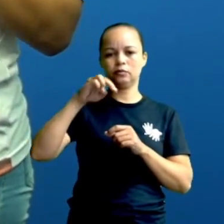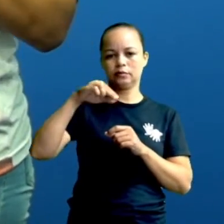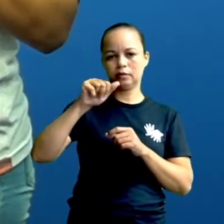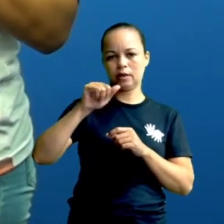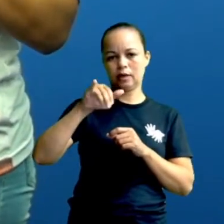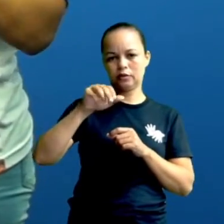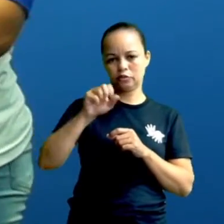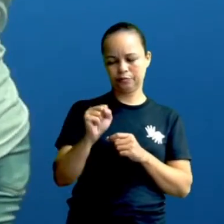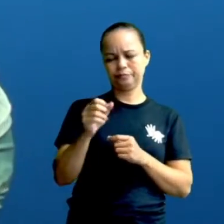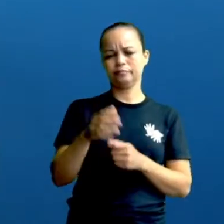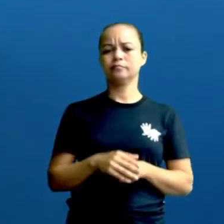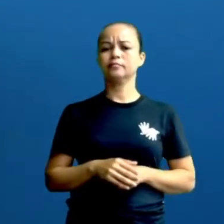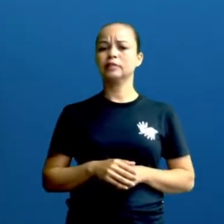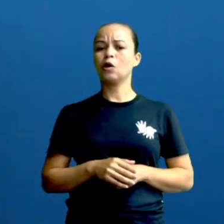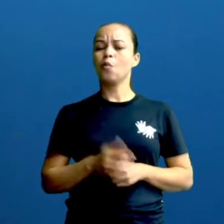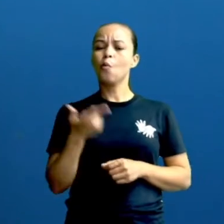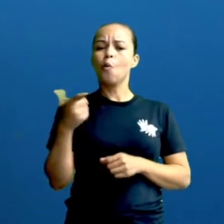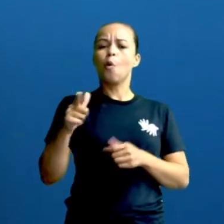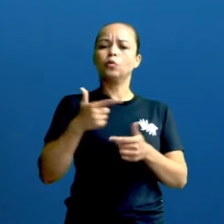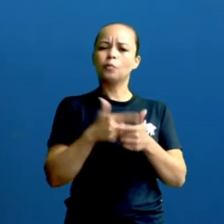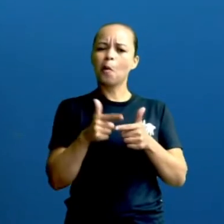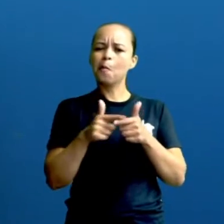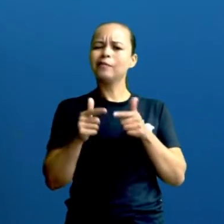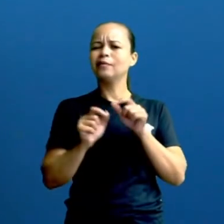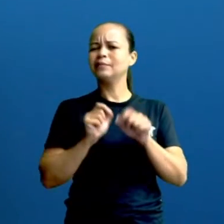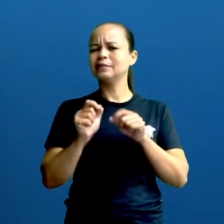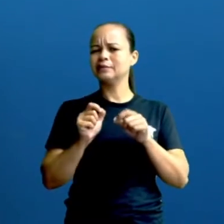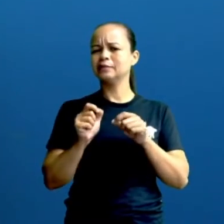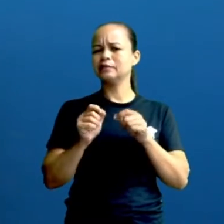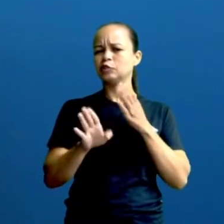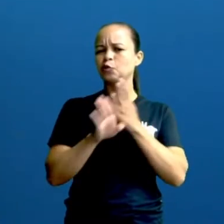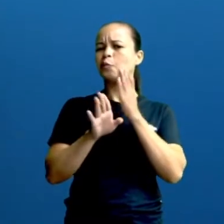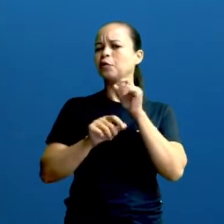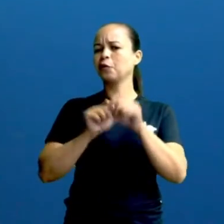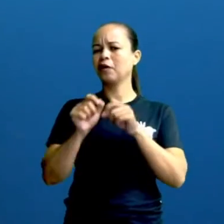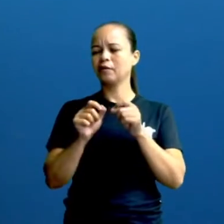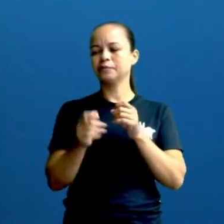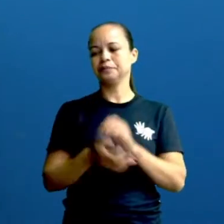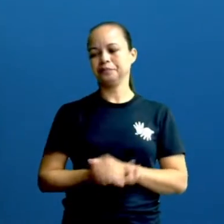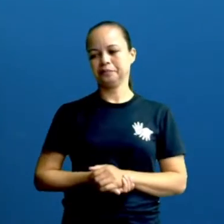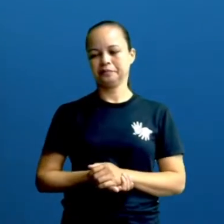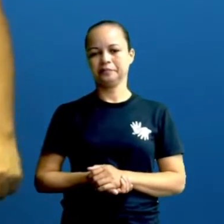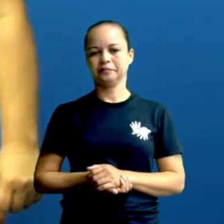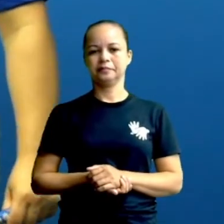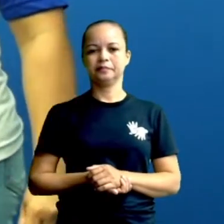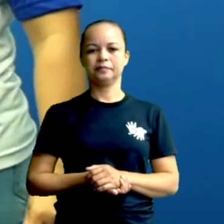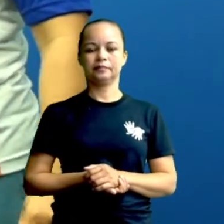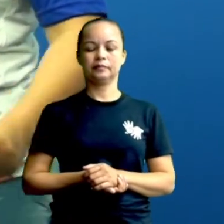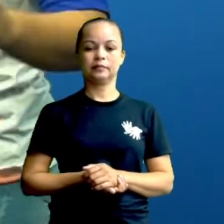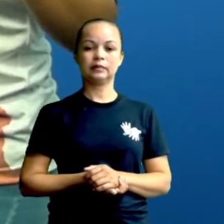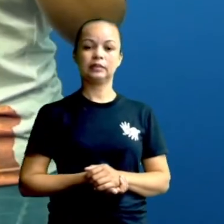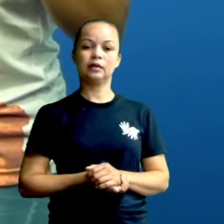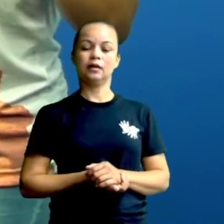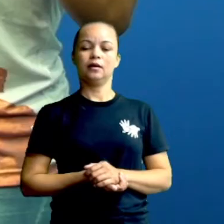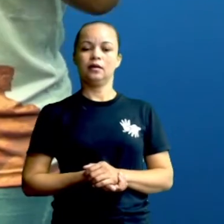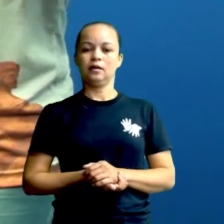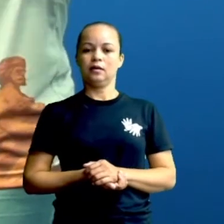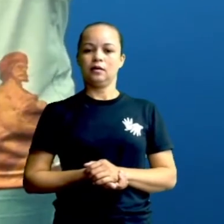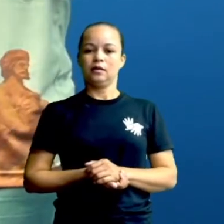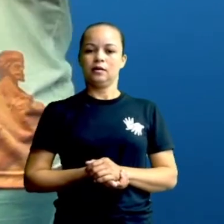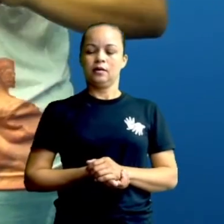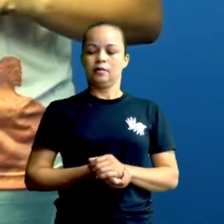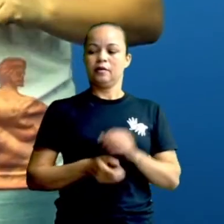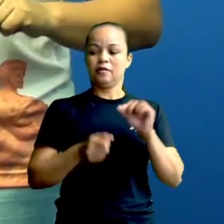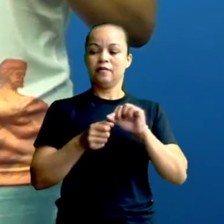Outro probleminha. E nesse probleminha, o que a gente vai descobrir agora? Para realizar o